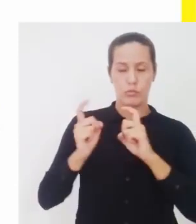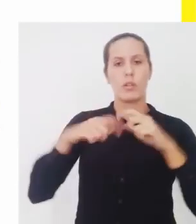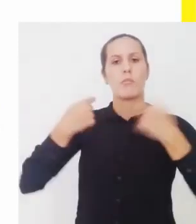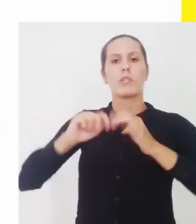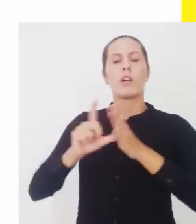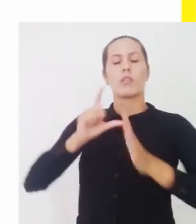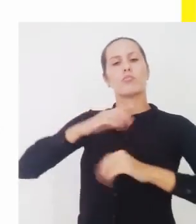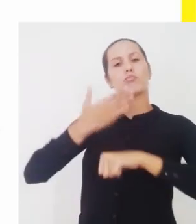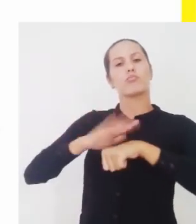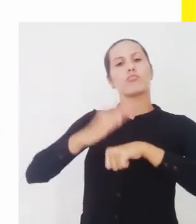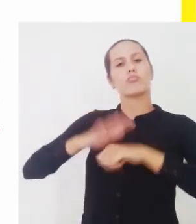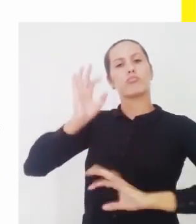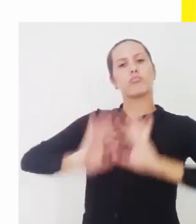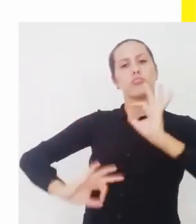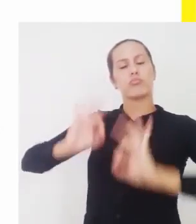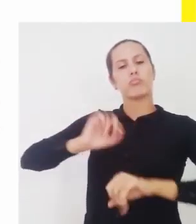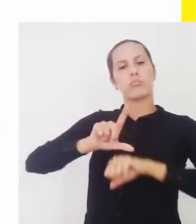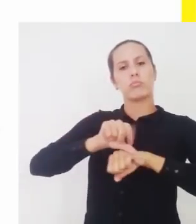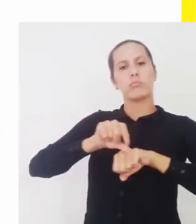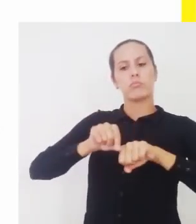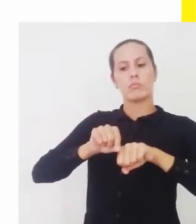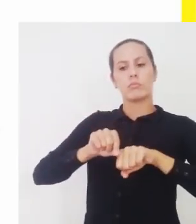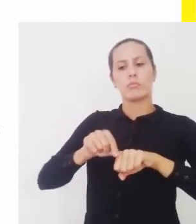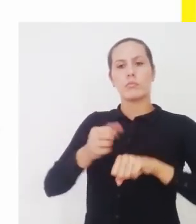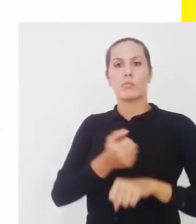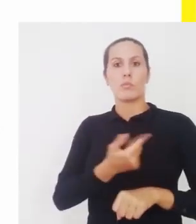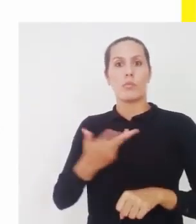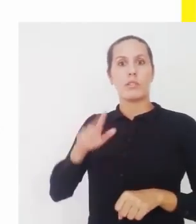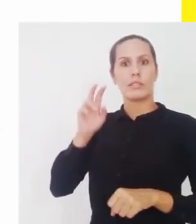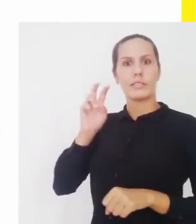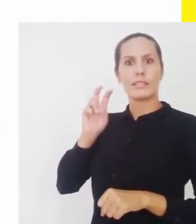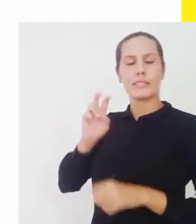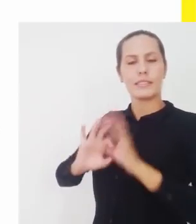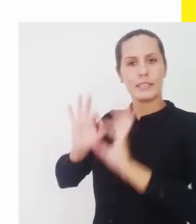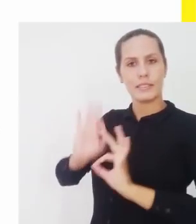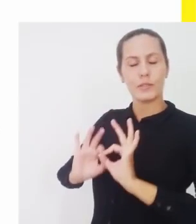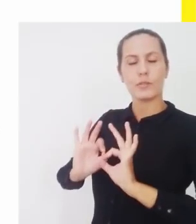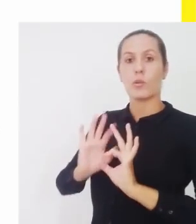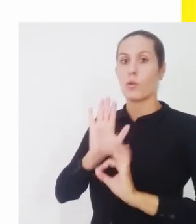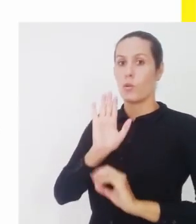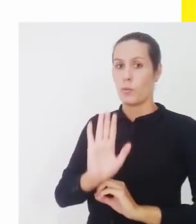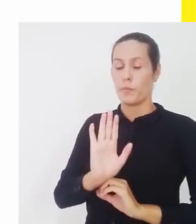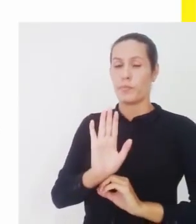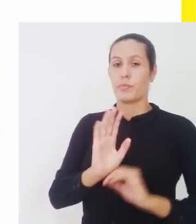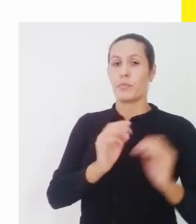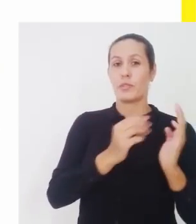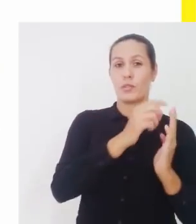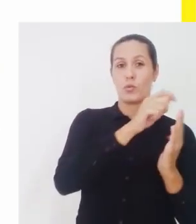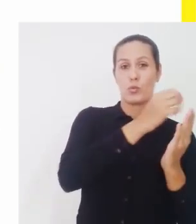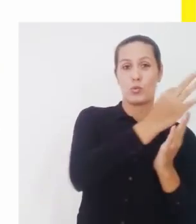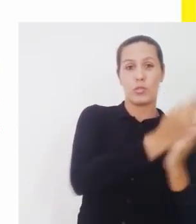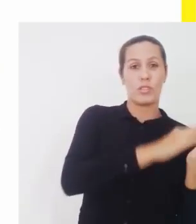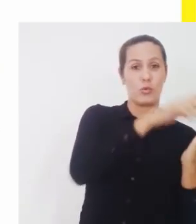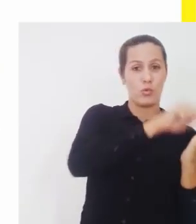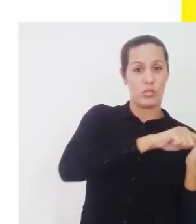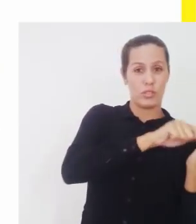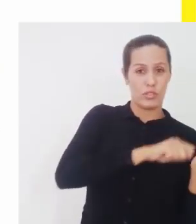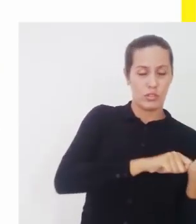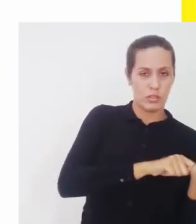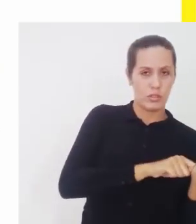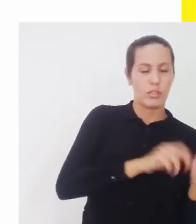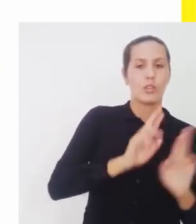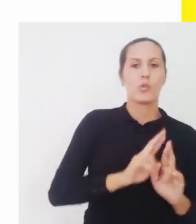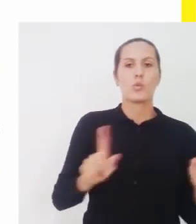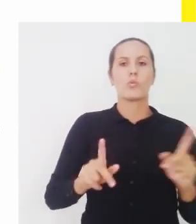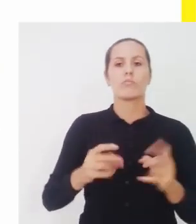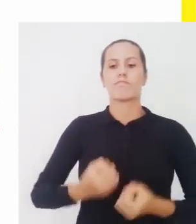voz, gestos e expressões faciais para tentar convencer o outro. Para alguns tipos de discussão oral, nós